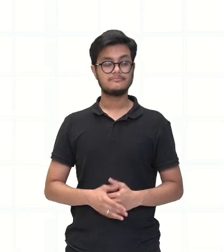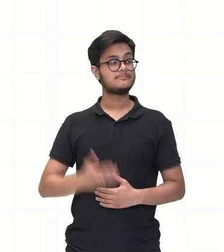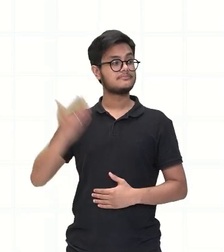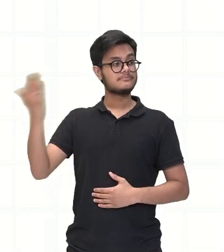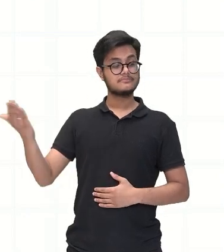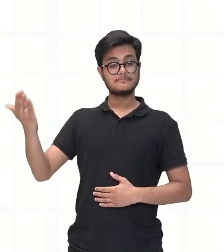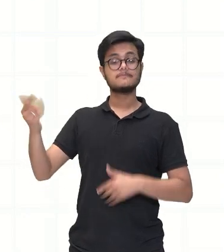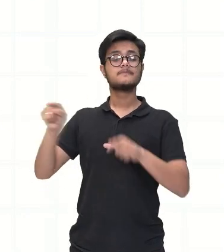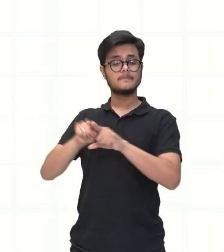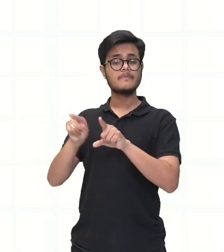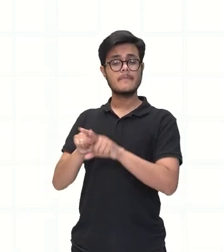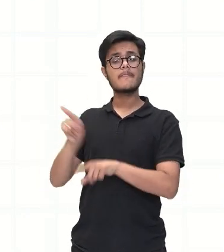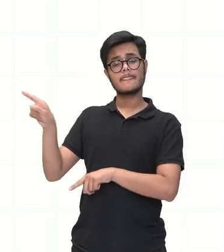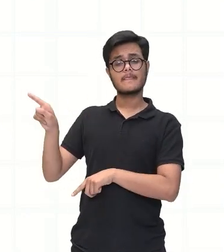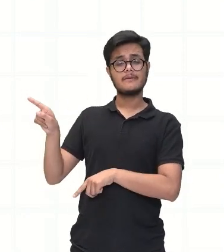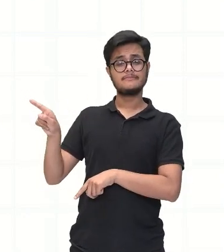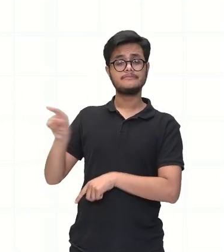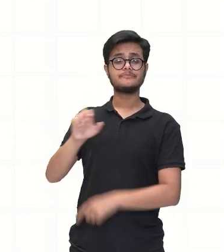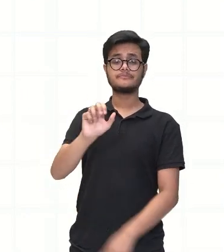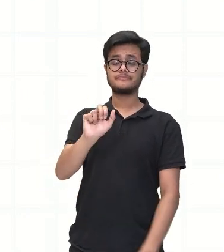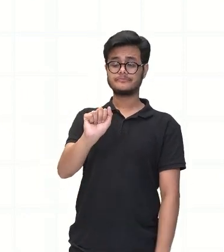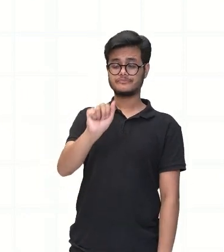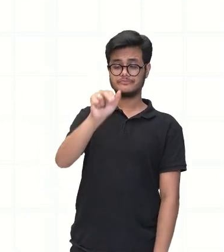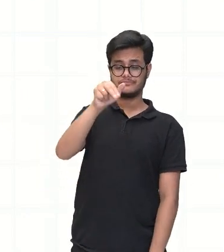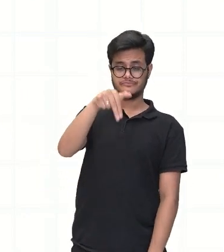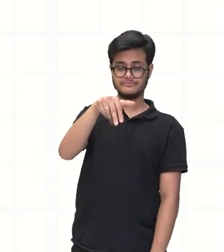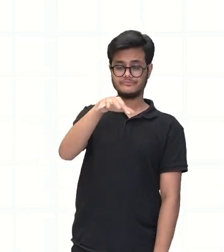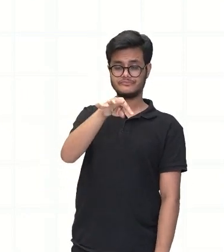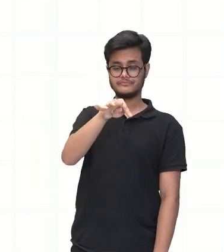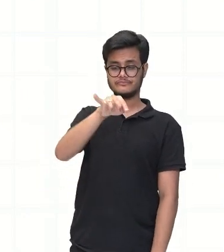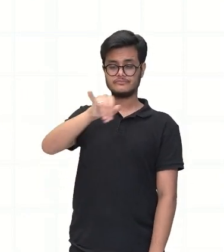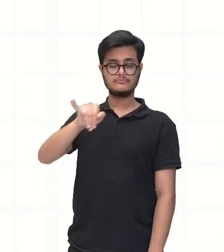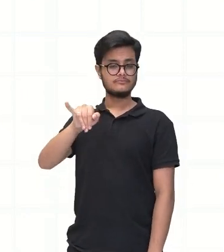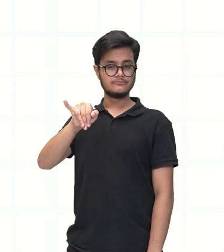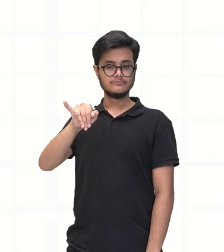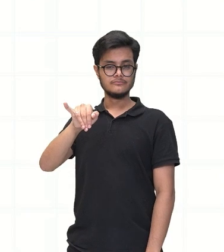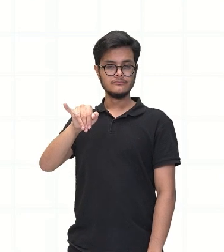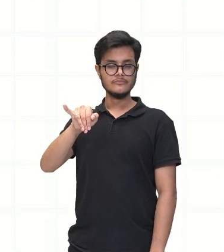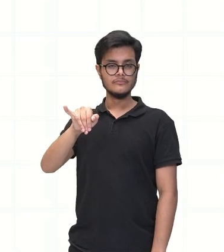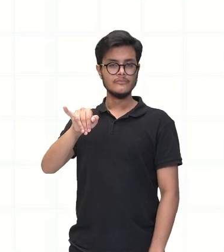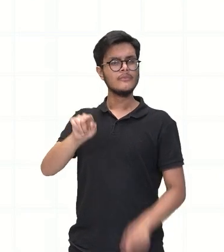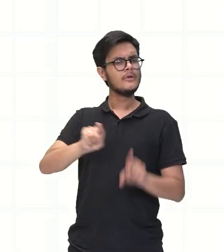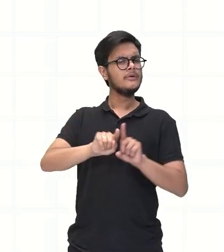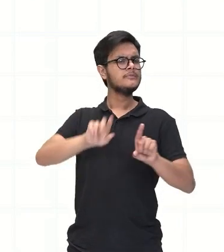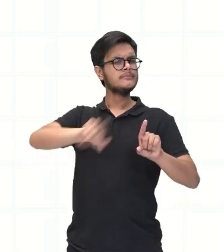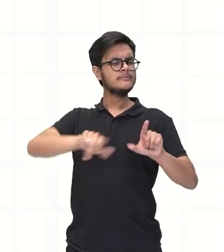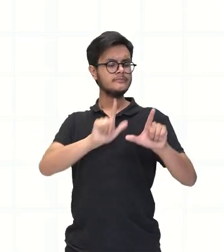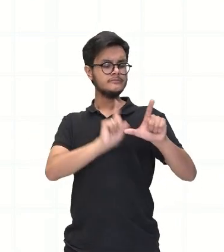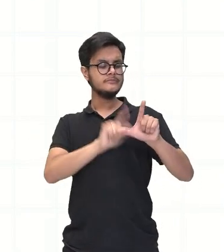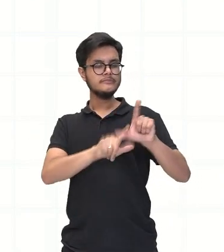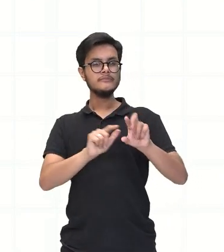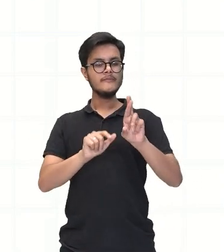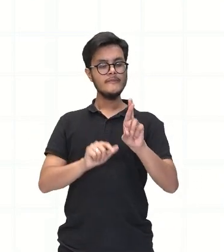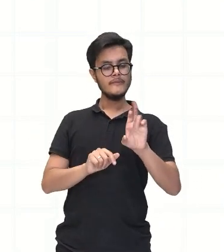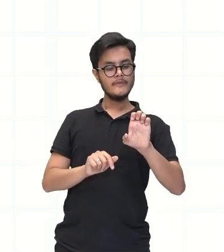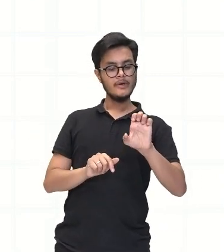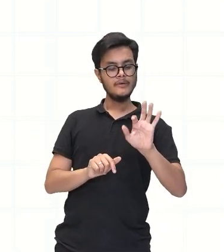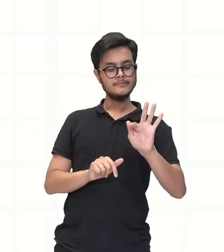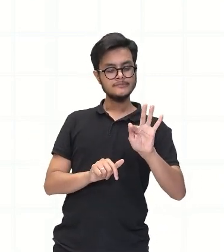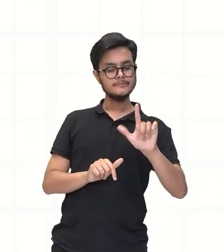Anti-reflexo, mesma situação aqui. Olha só, temos aqui o prefixo anti também iguais aos